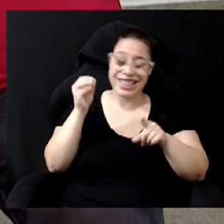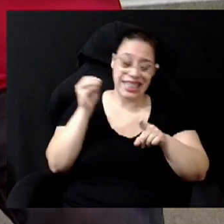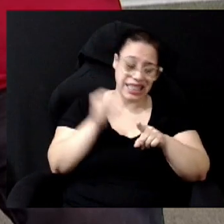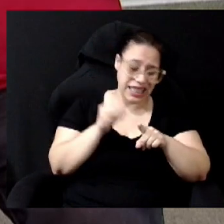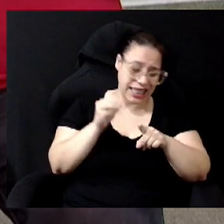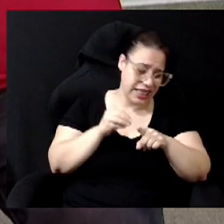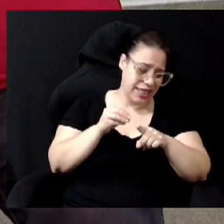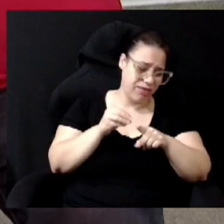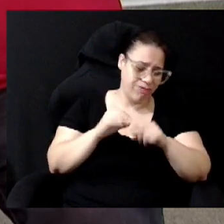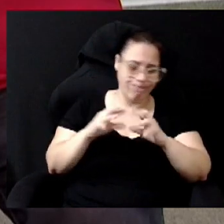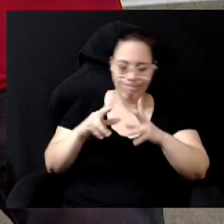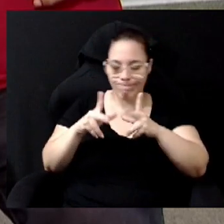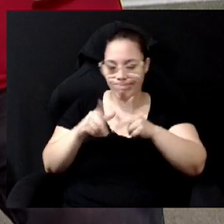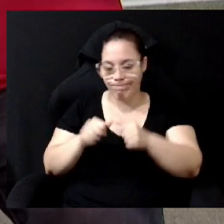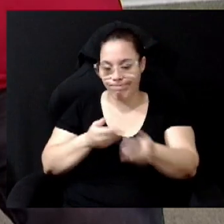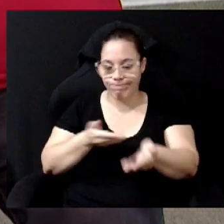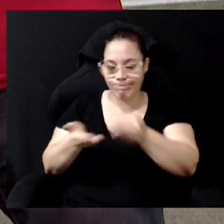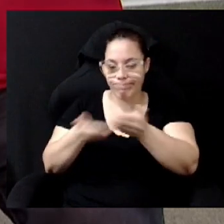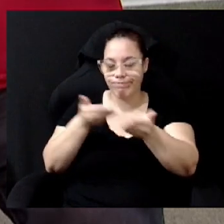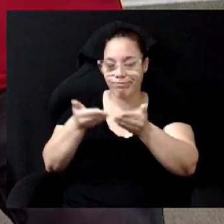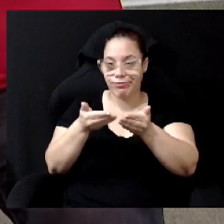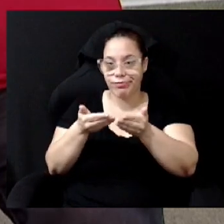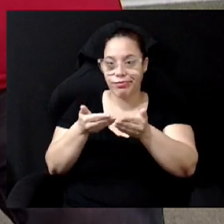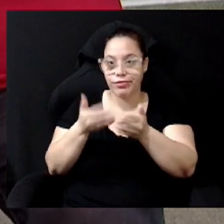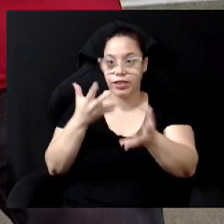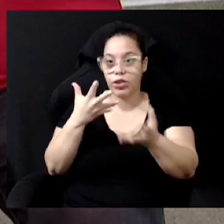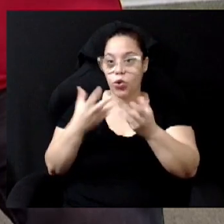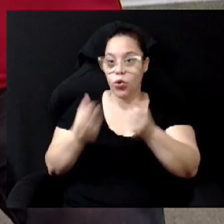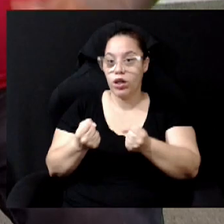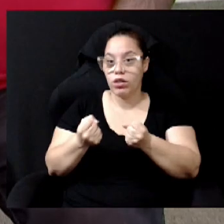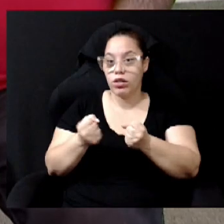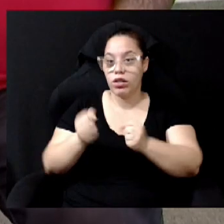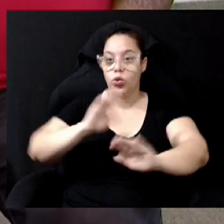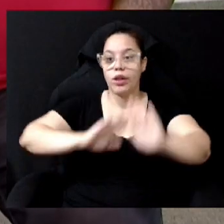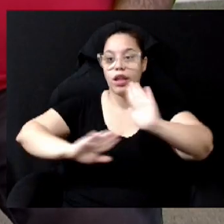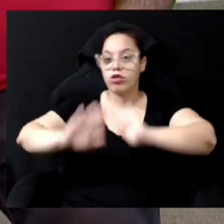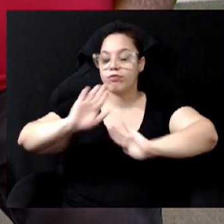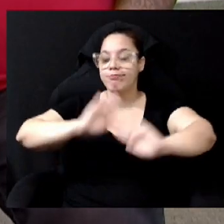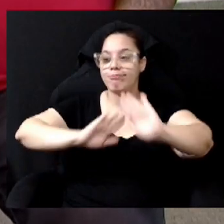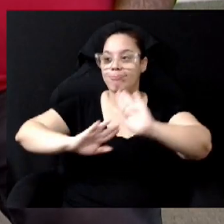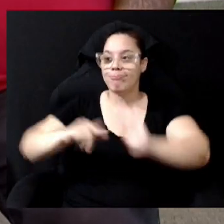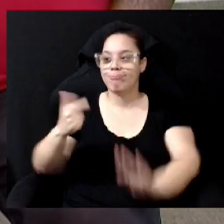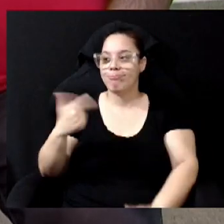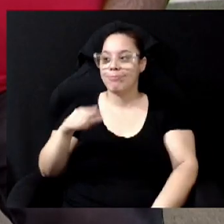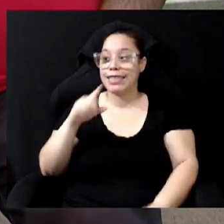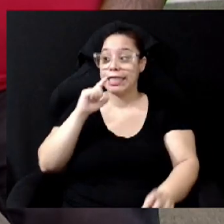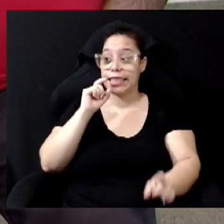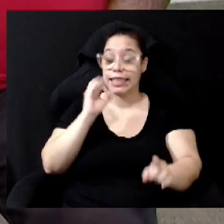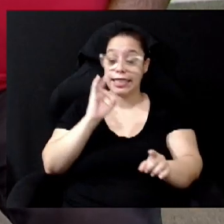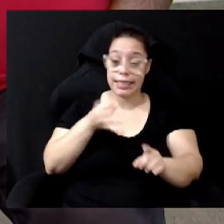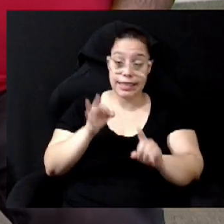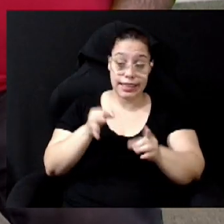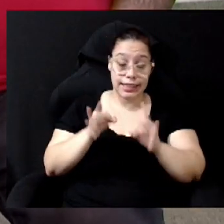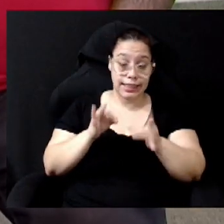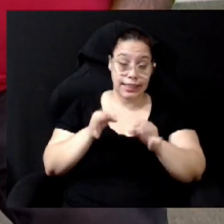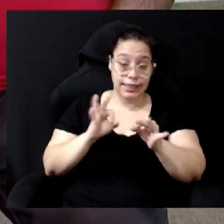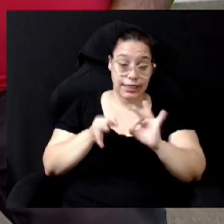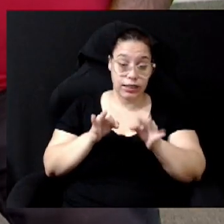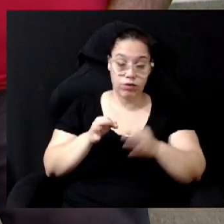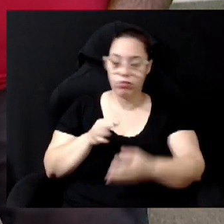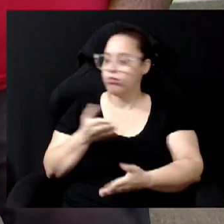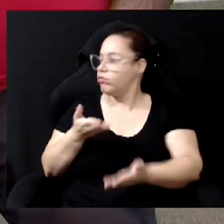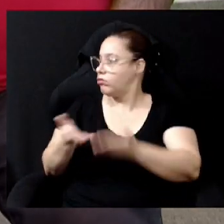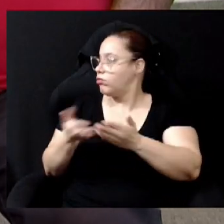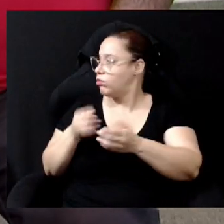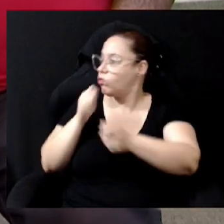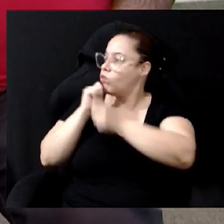isso desse processo circular, ele é acolhido, ele é cuidado, sem nenhum tipo de julgamento. Você citou em um determinado momento da